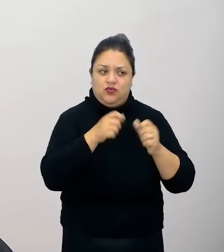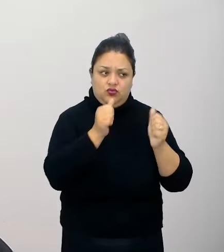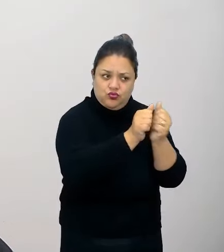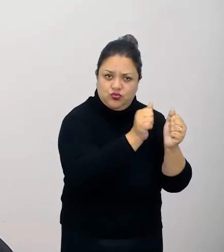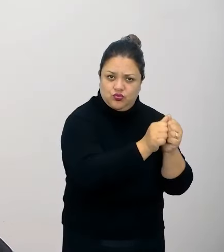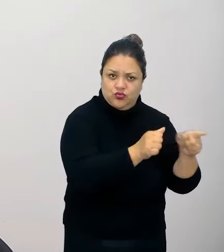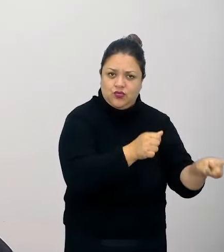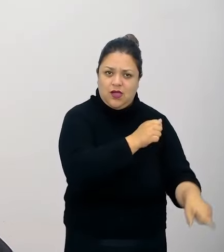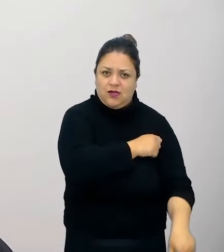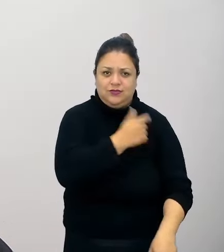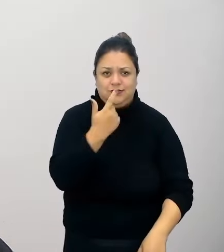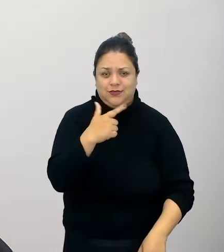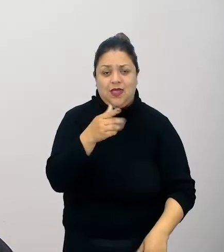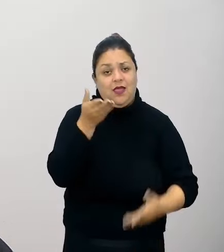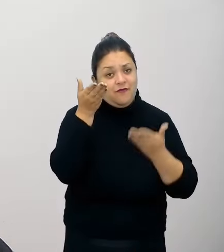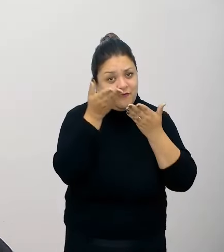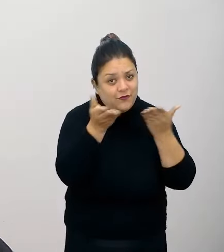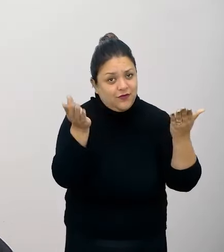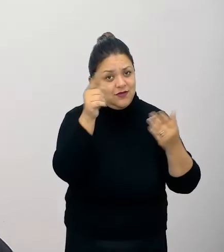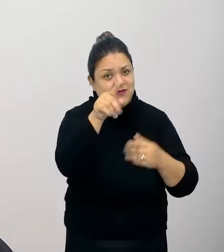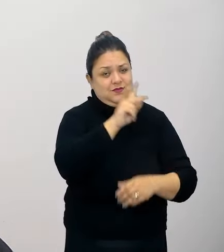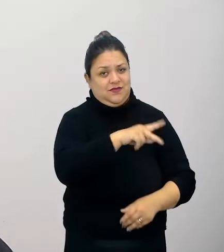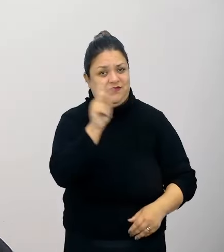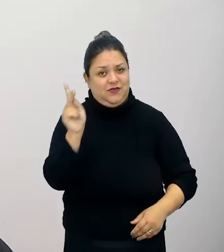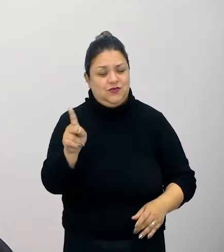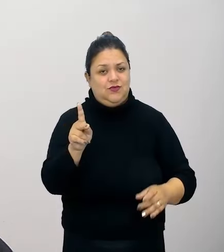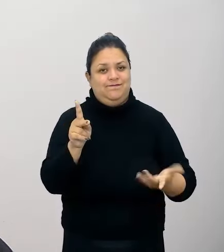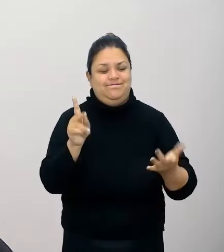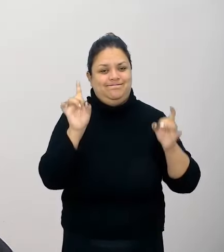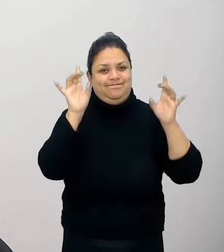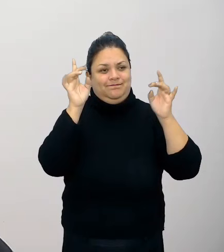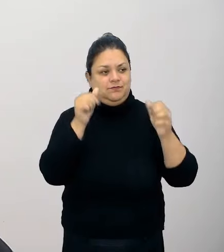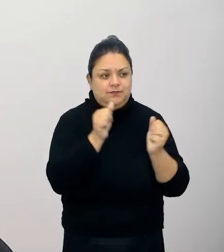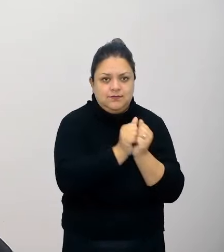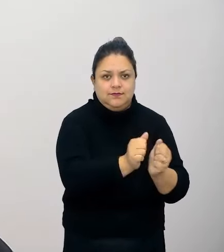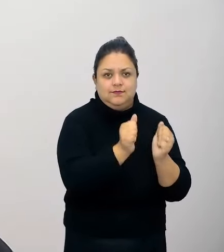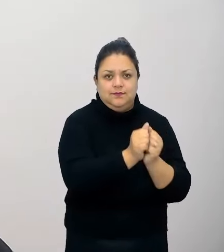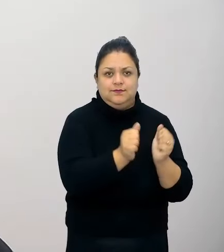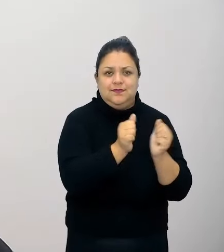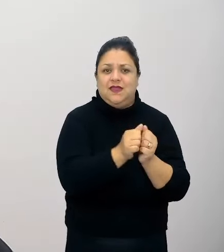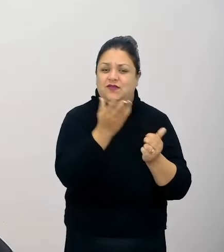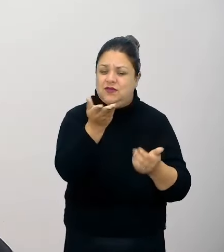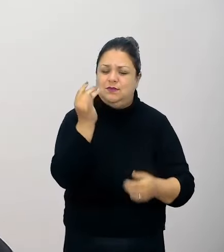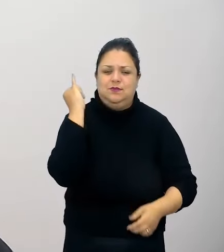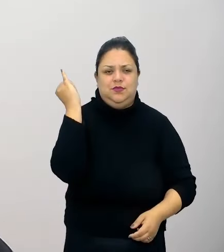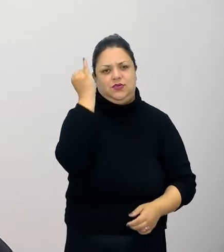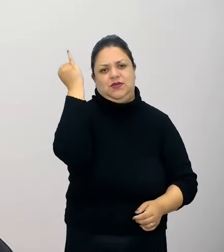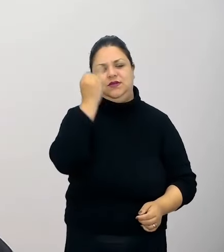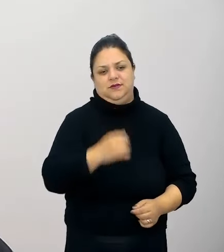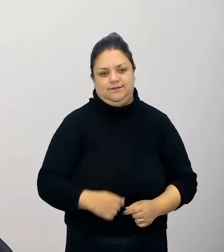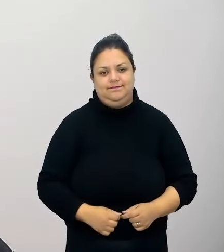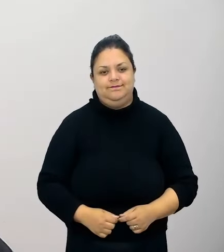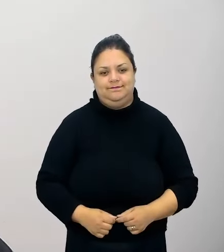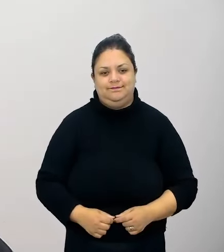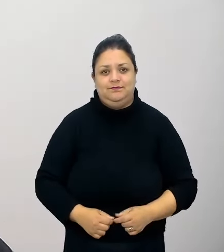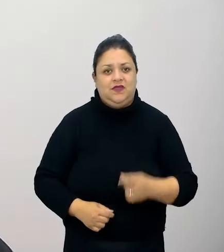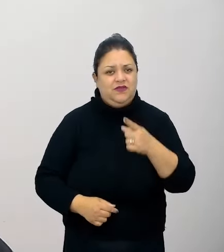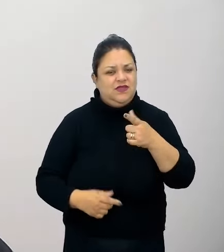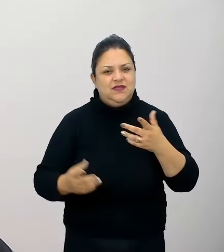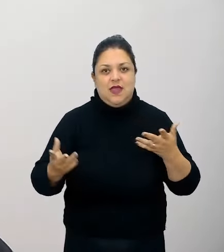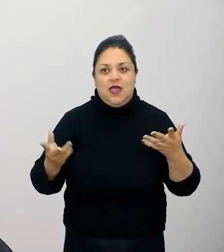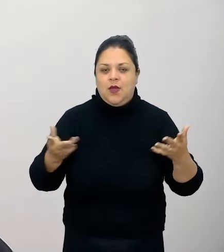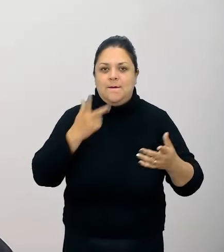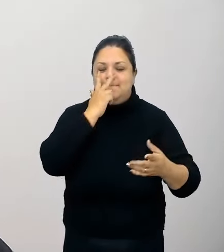professores especializados, que vão ter essa importância na escola. Então, vistam essa